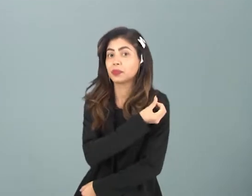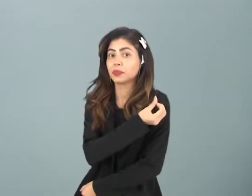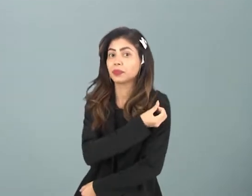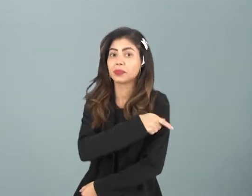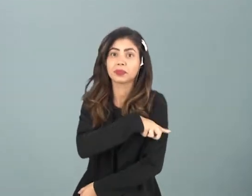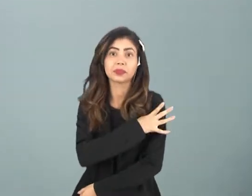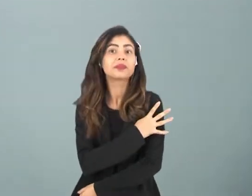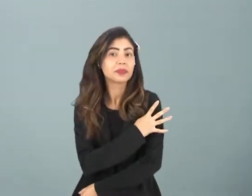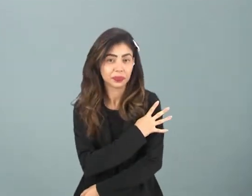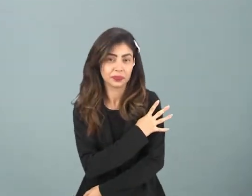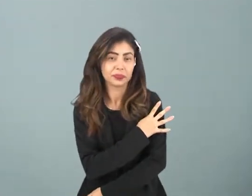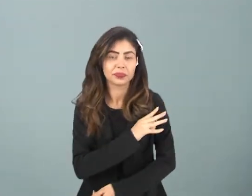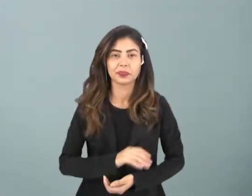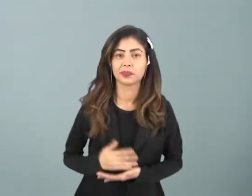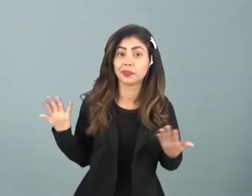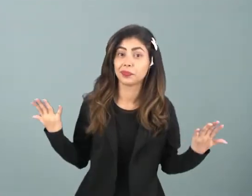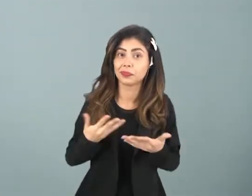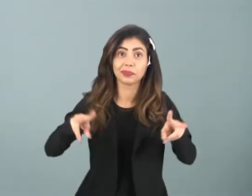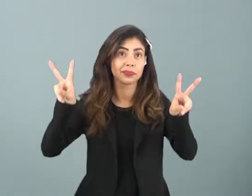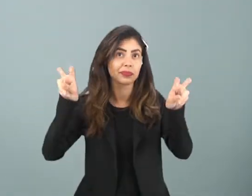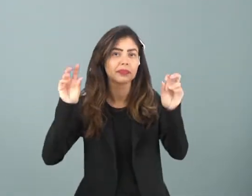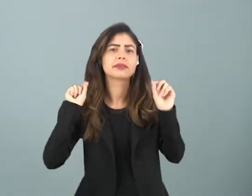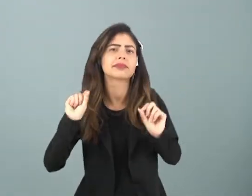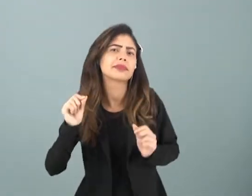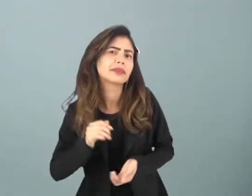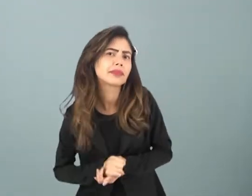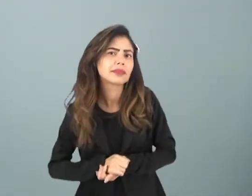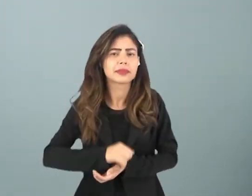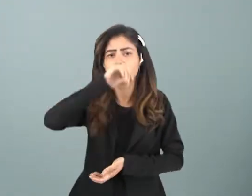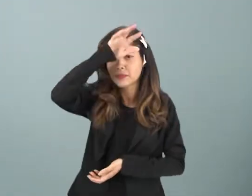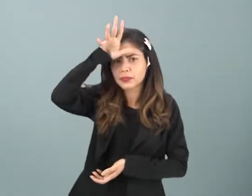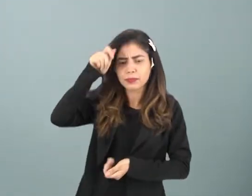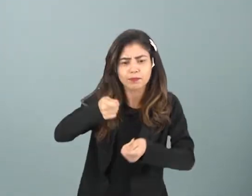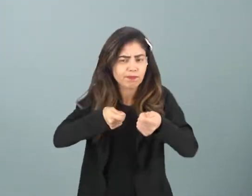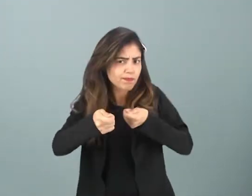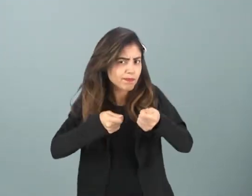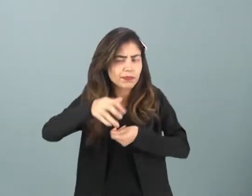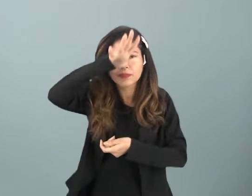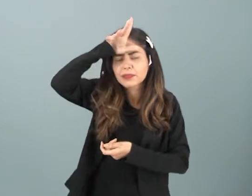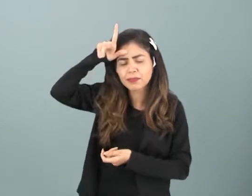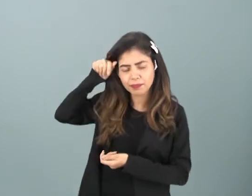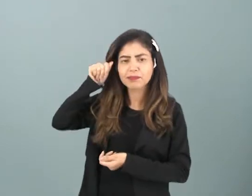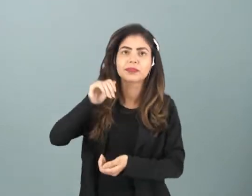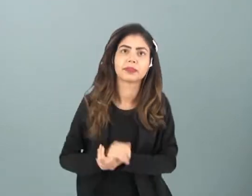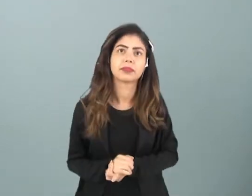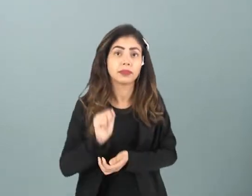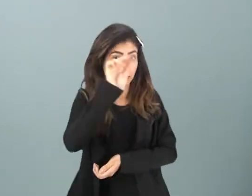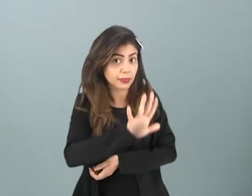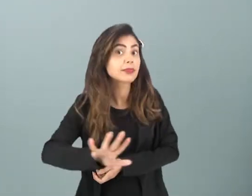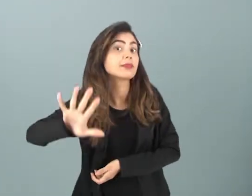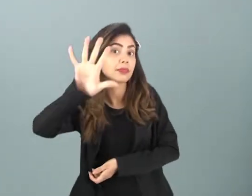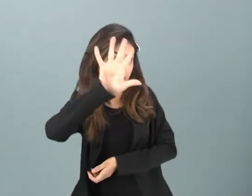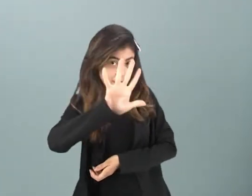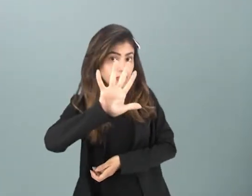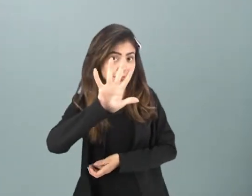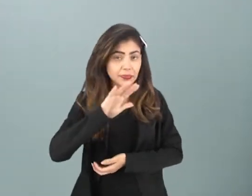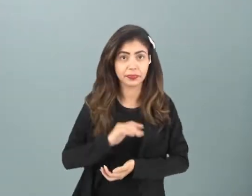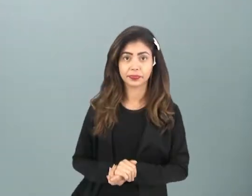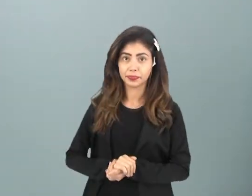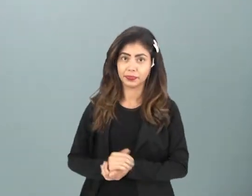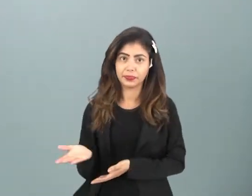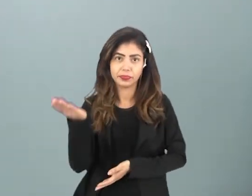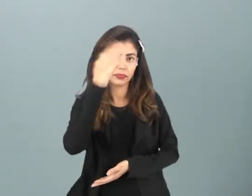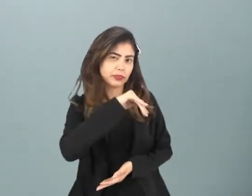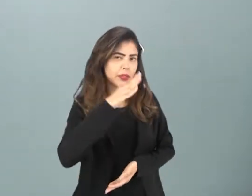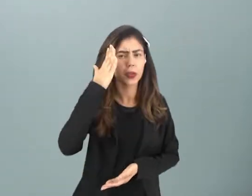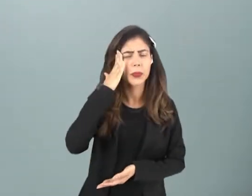ensino fundamental. E o nosso tema de estudo hoje é biomas amazônicos, aspectos geral. Vamos